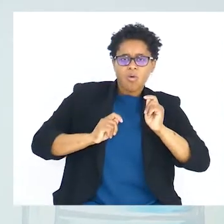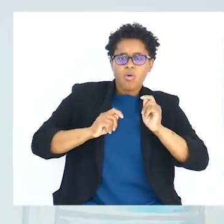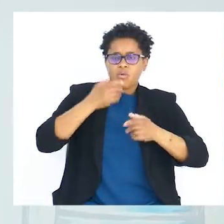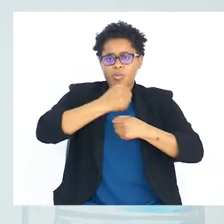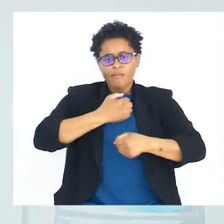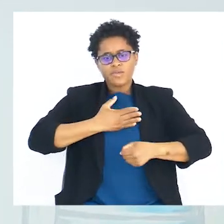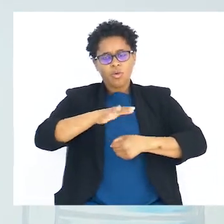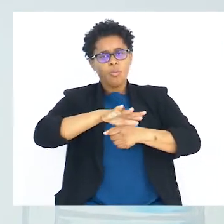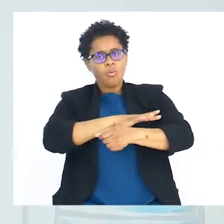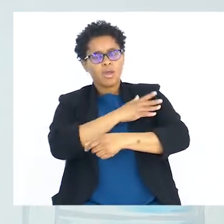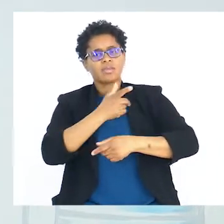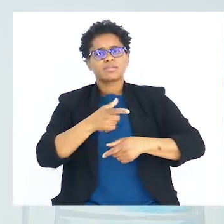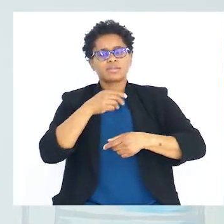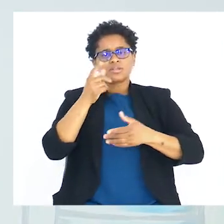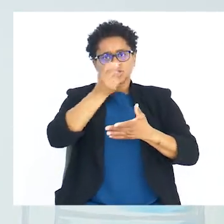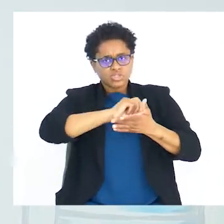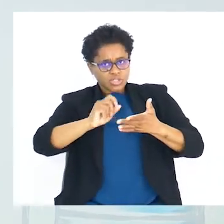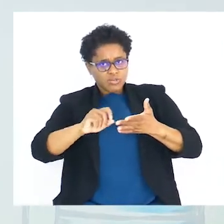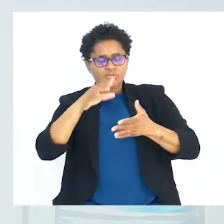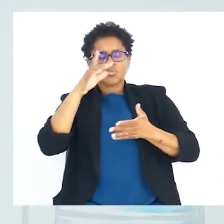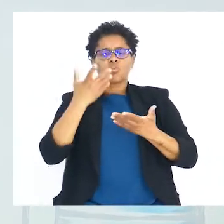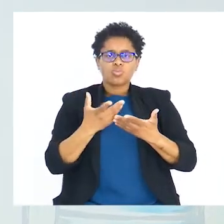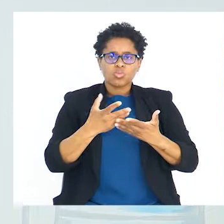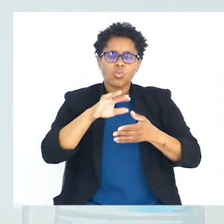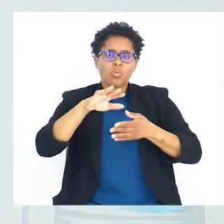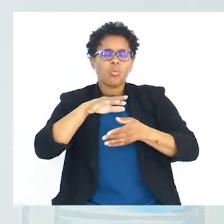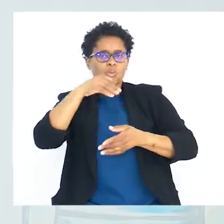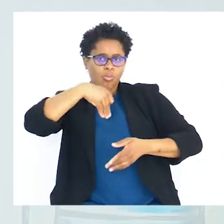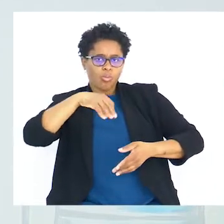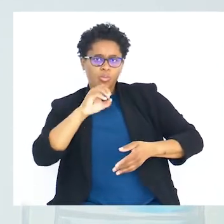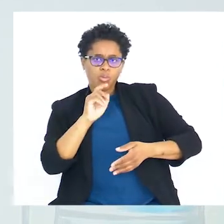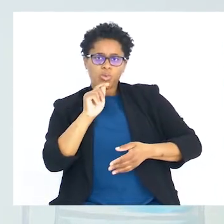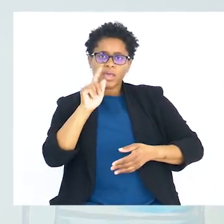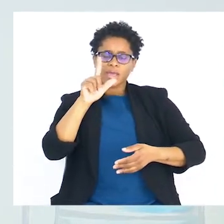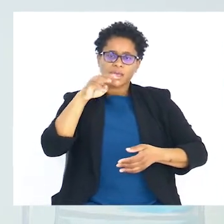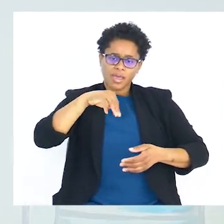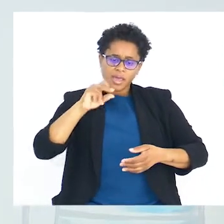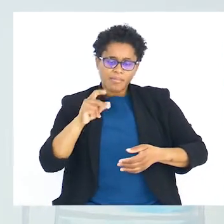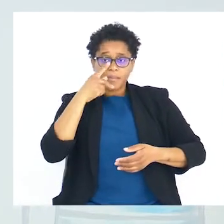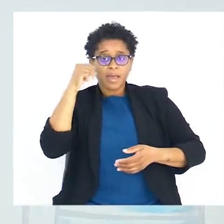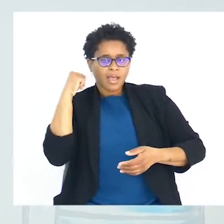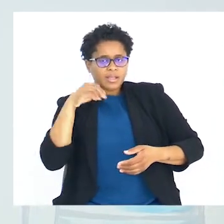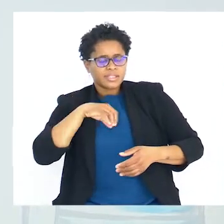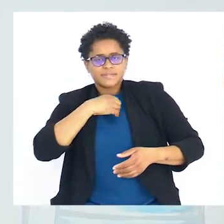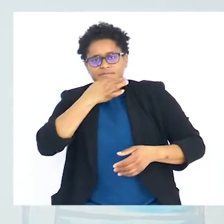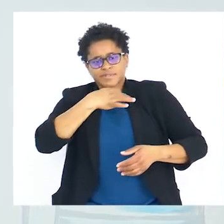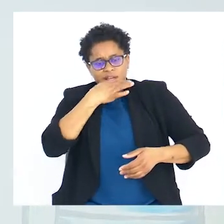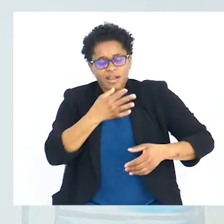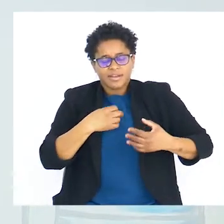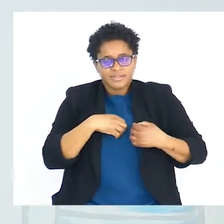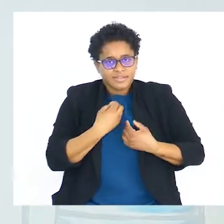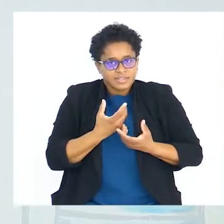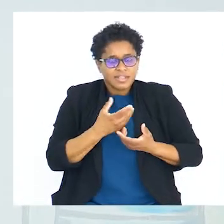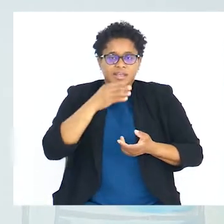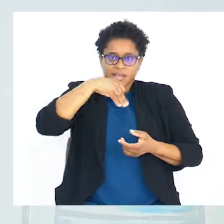poeta põe num poema para ele expressar, não é? Então, a poesia é sentida.